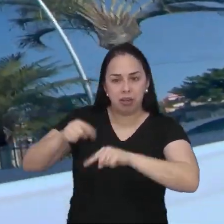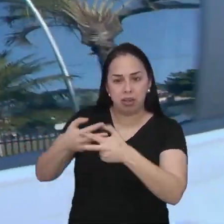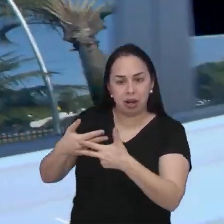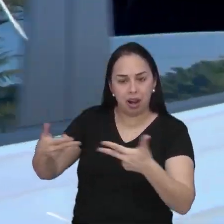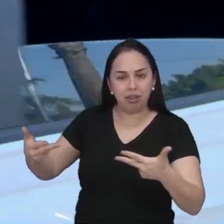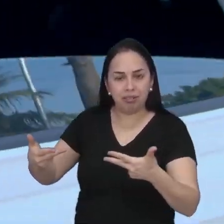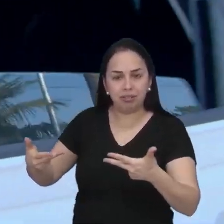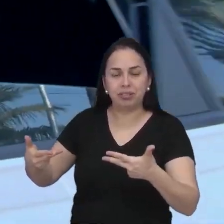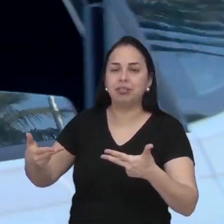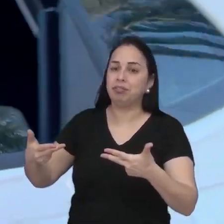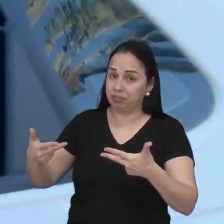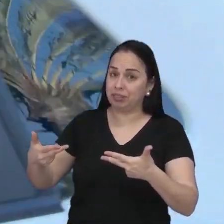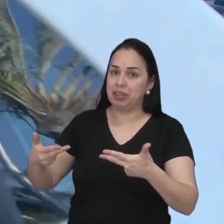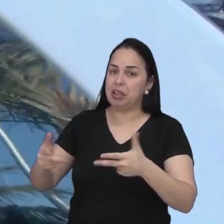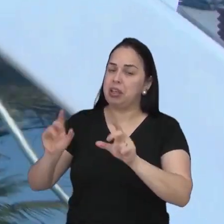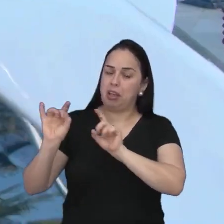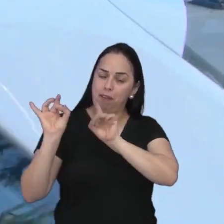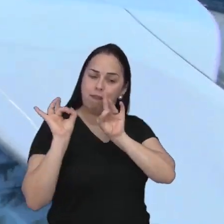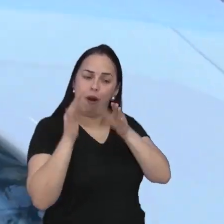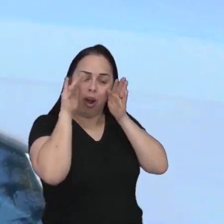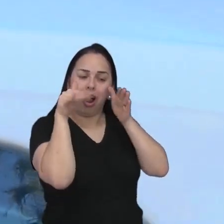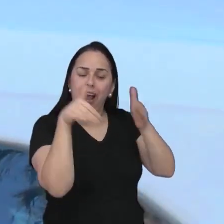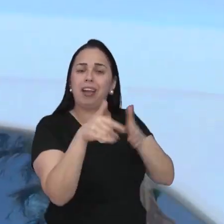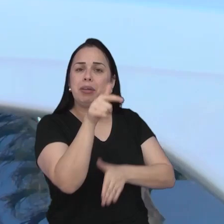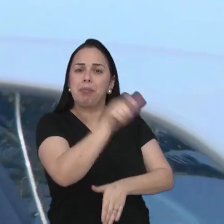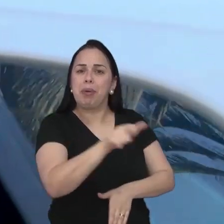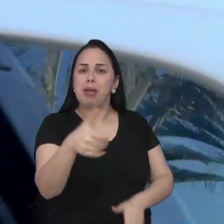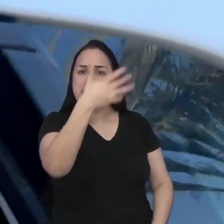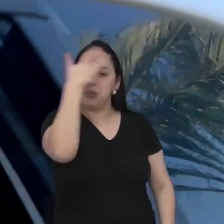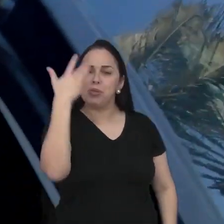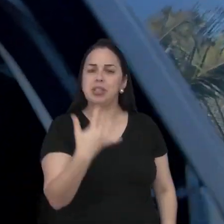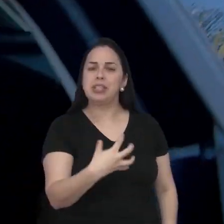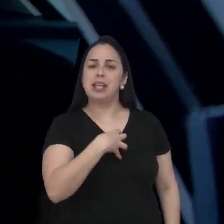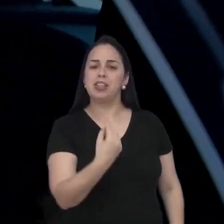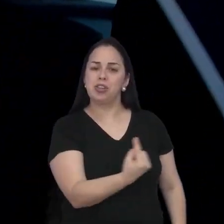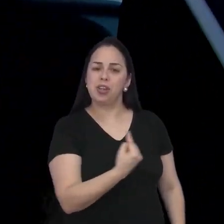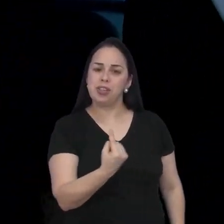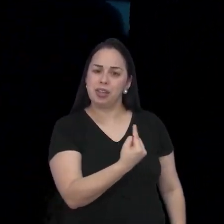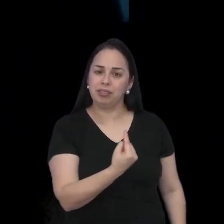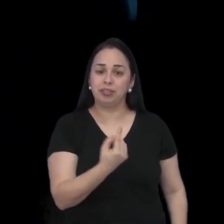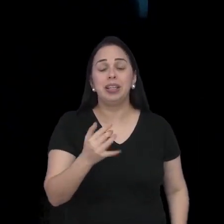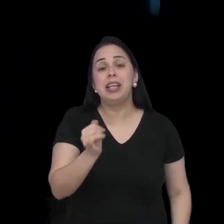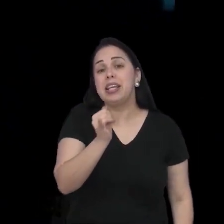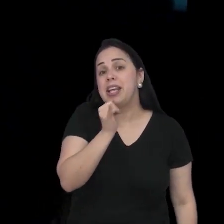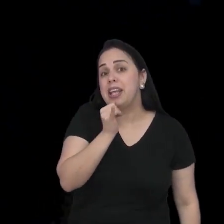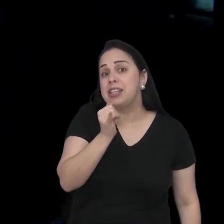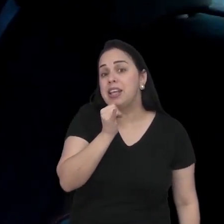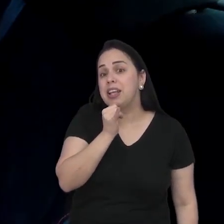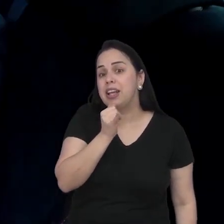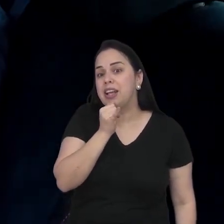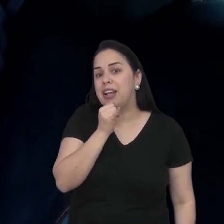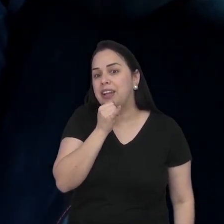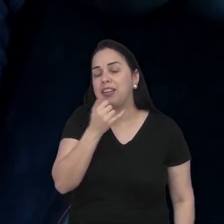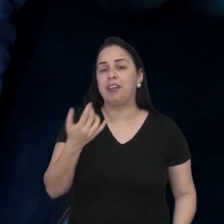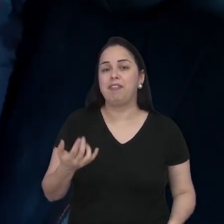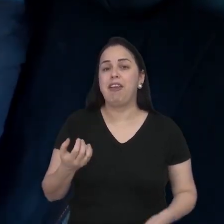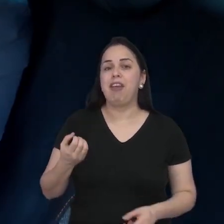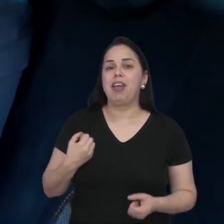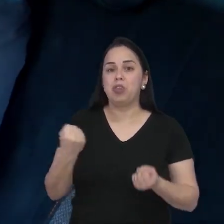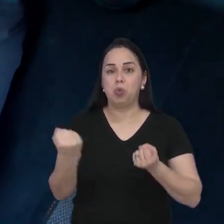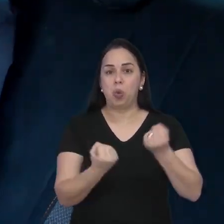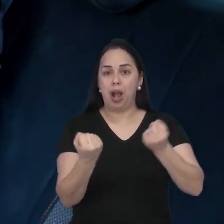aos produtos e serviços oferecidos especialmente para esse público. No caso das